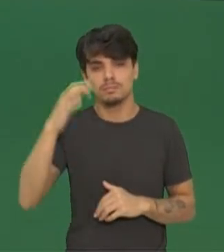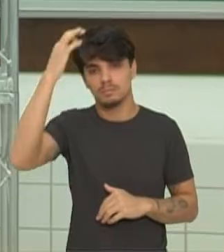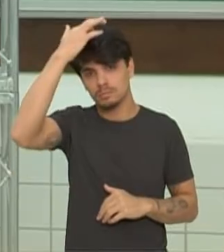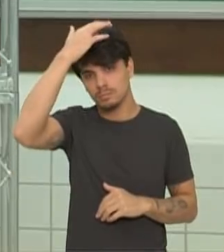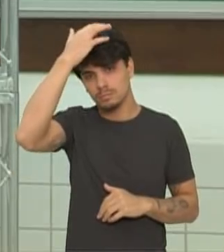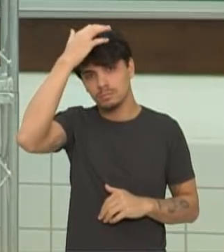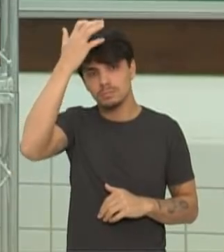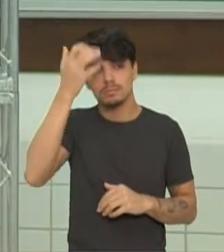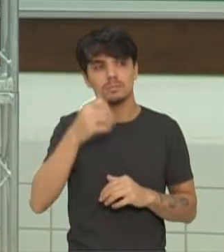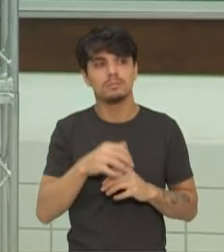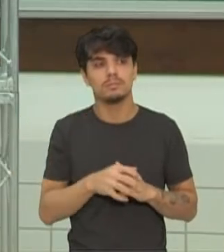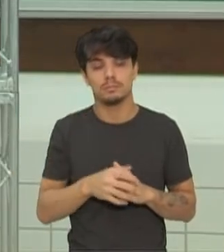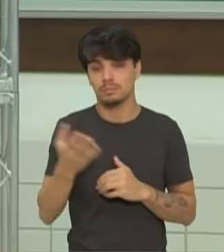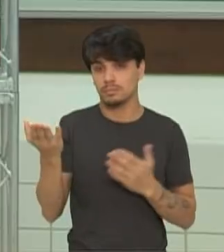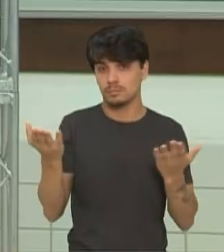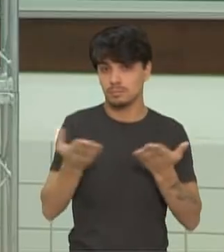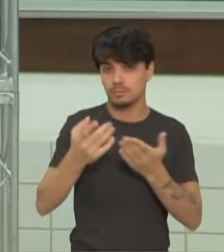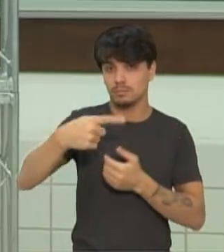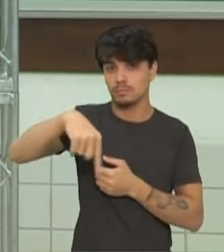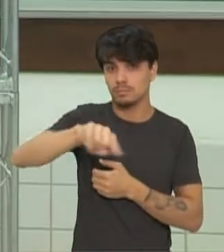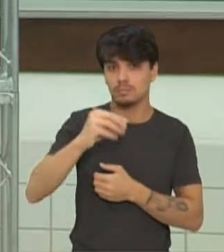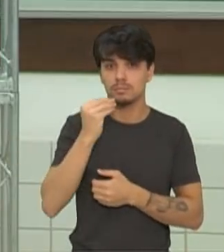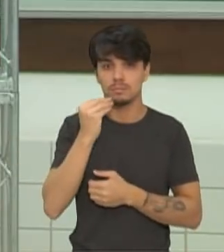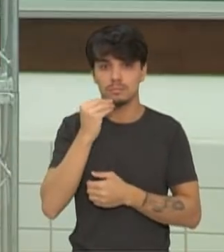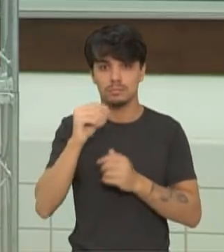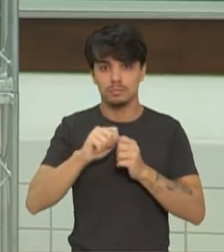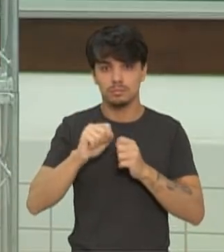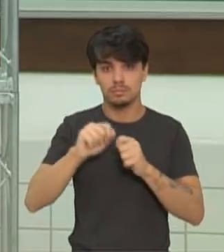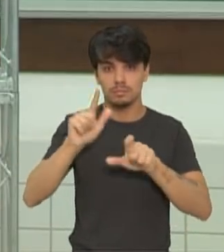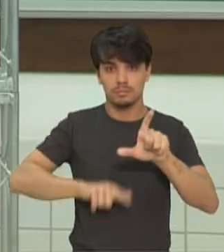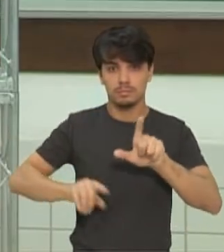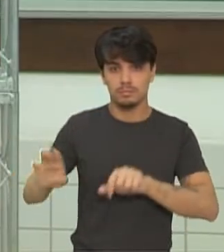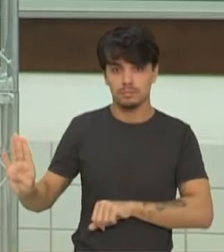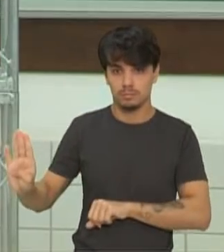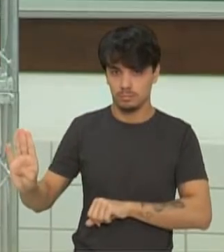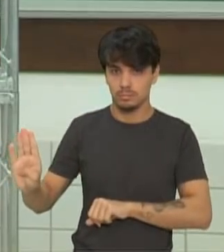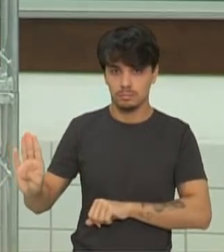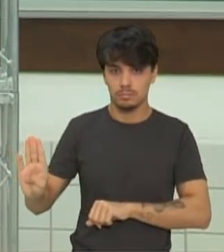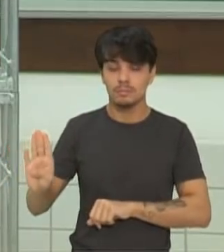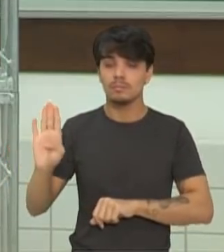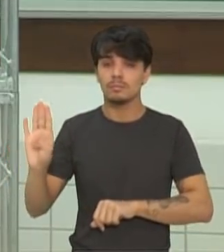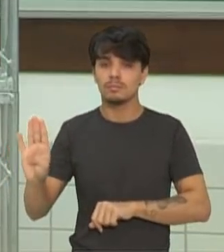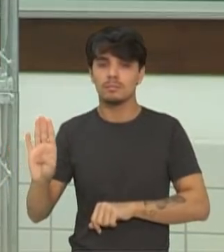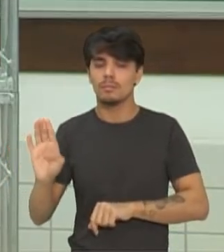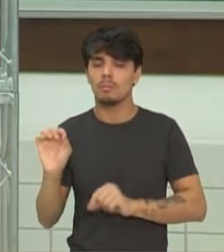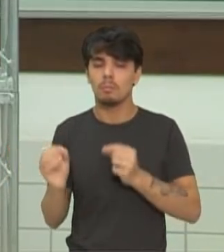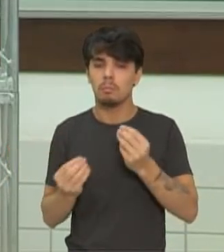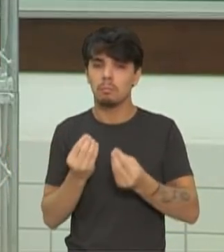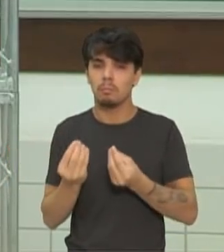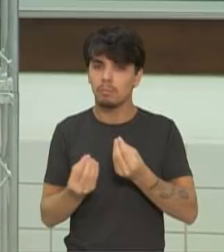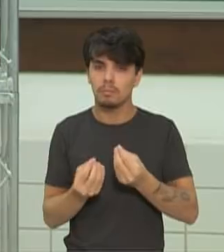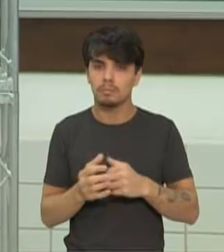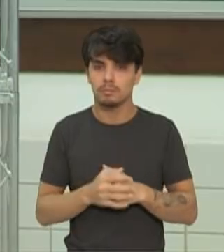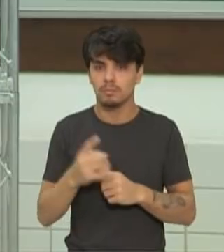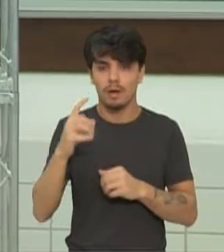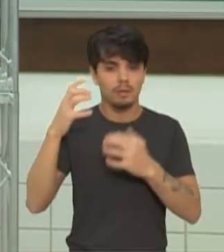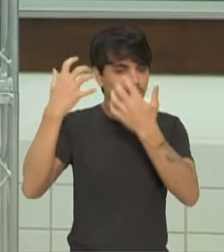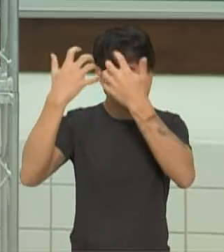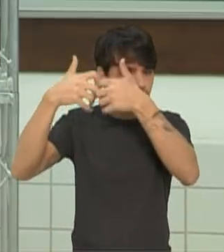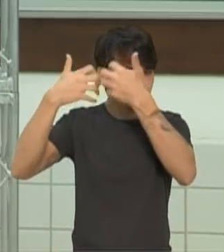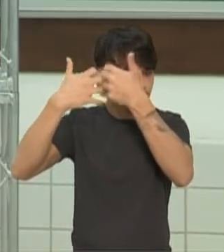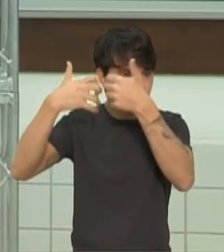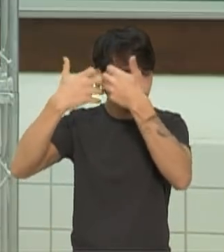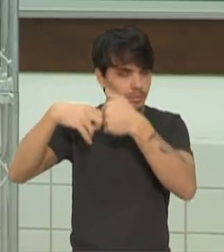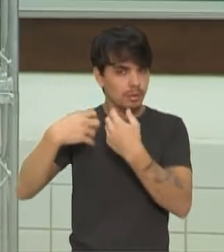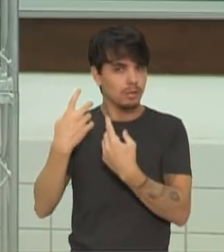agora vocês vão tentar fazer a letra B. O que vem a ser a letra B? A letra B vocês vão no mesmo raciocínio,